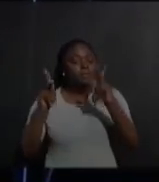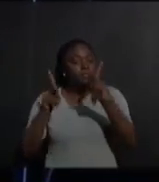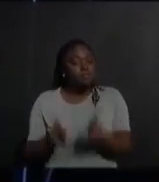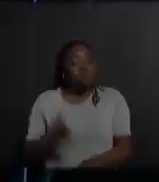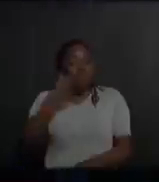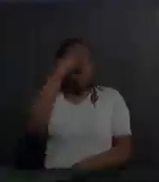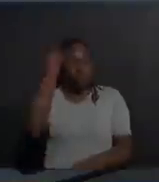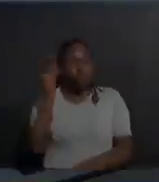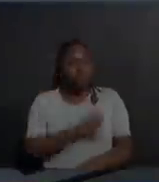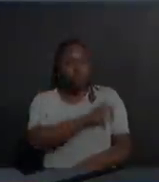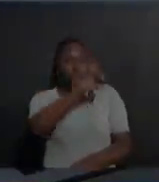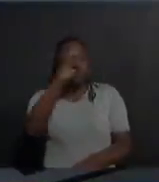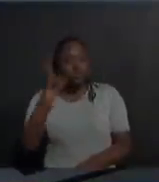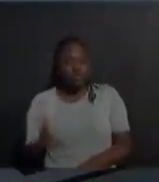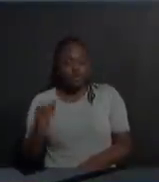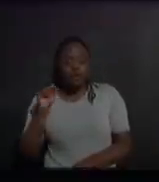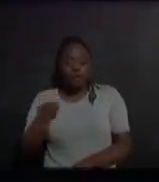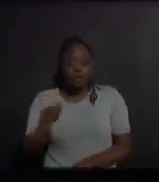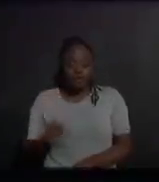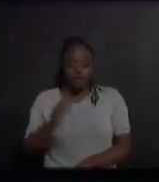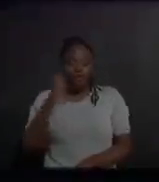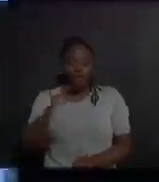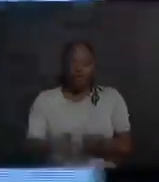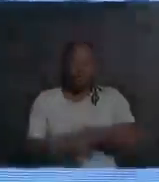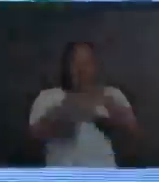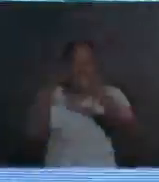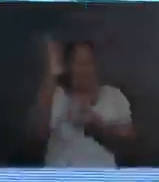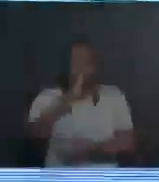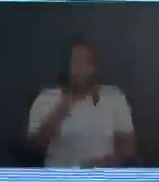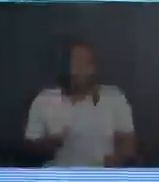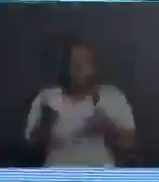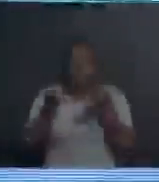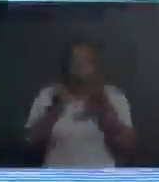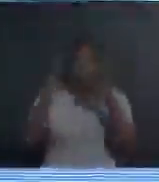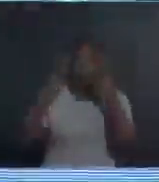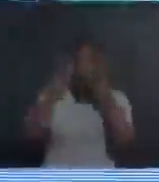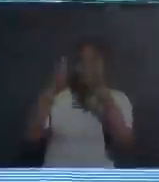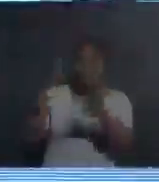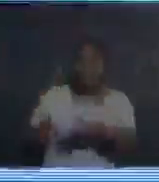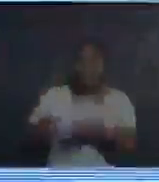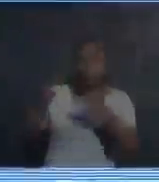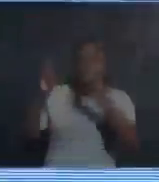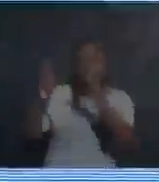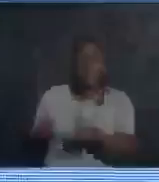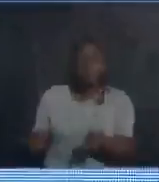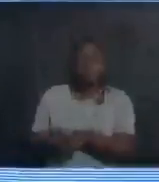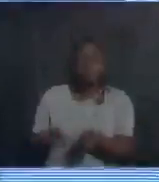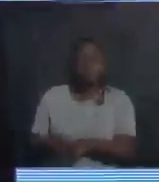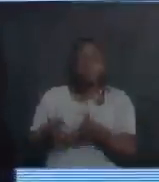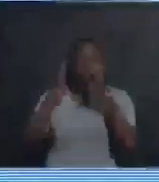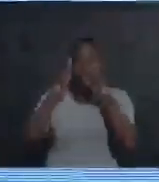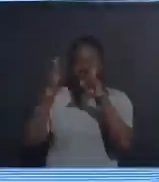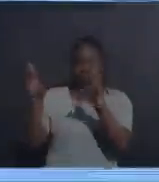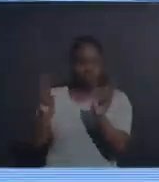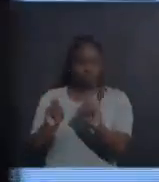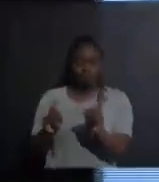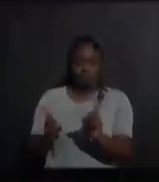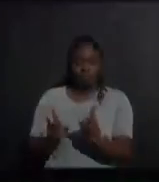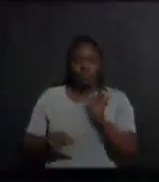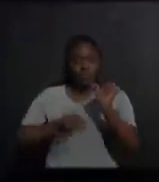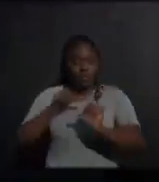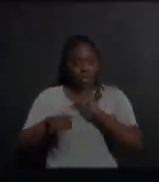que um dia ele vai ser um líder brasileiro que vai querer o respeito, mas aí as pessoas também não vão respeitar.